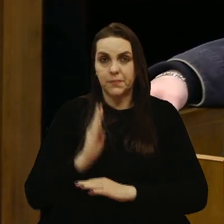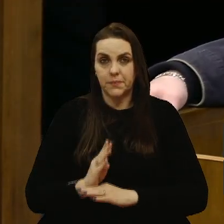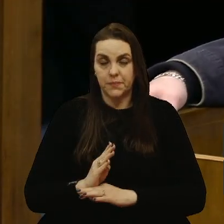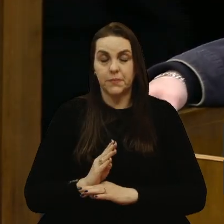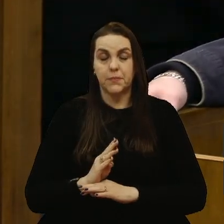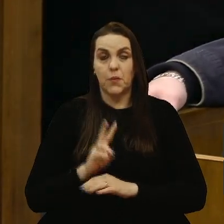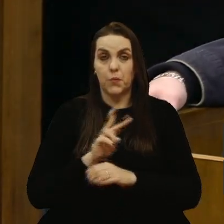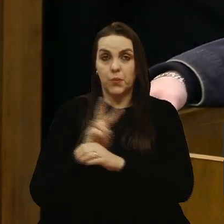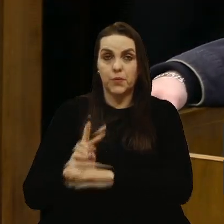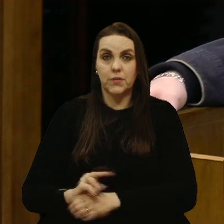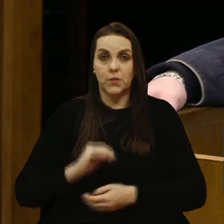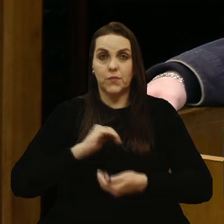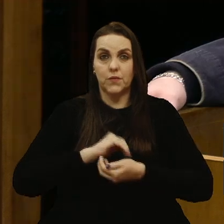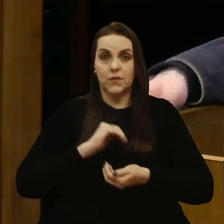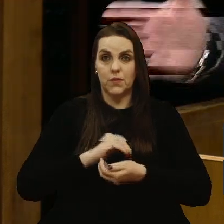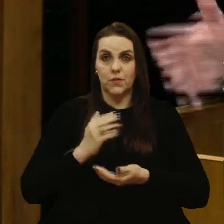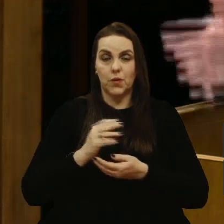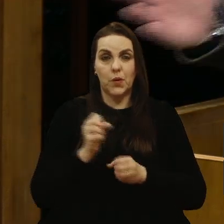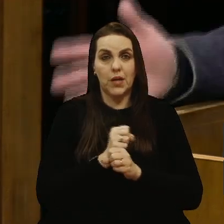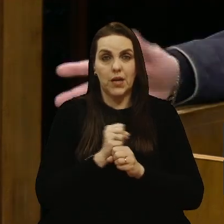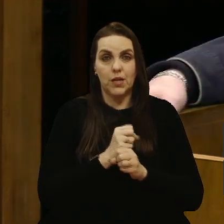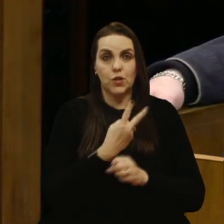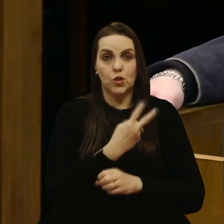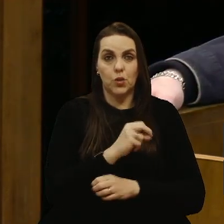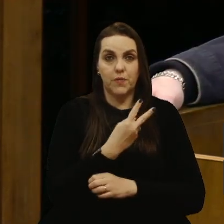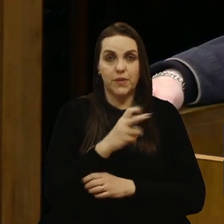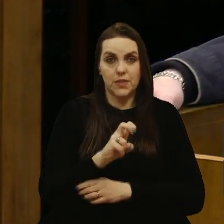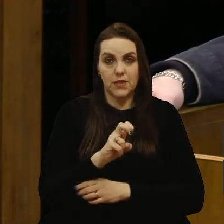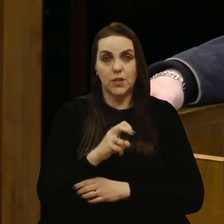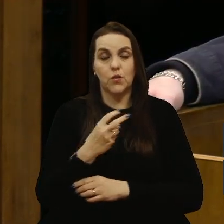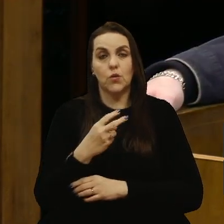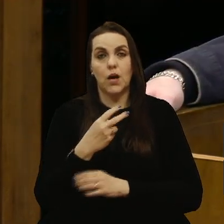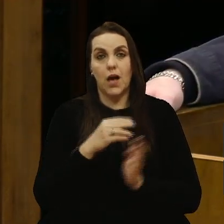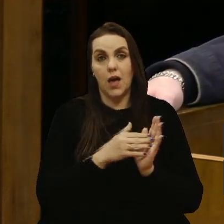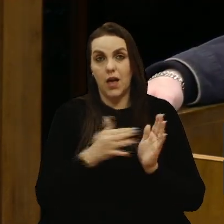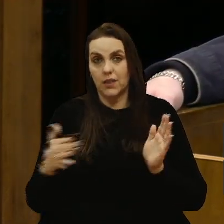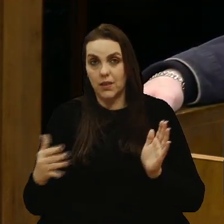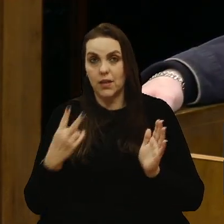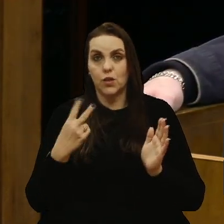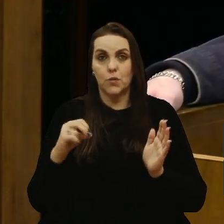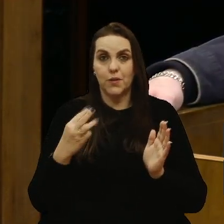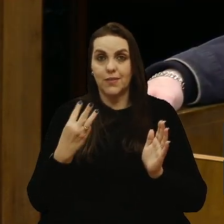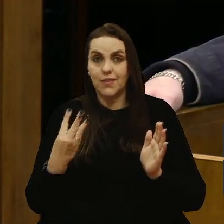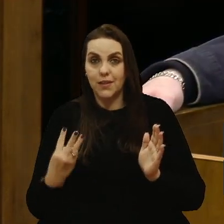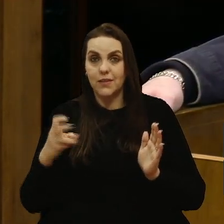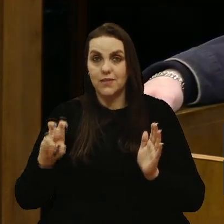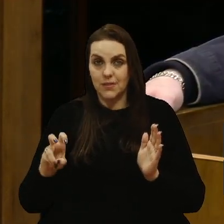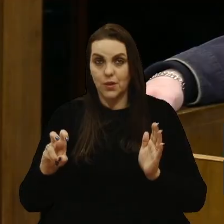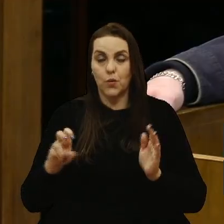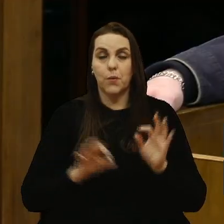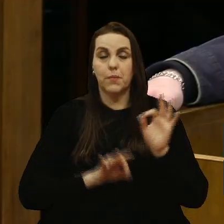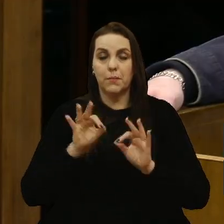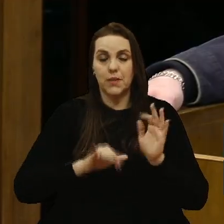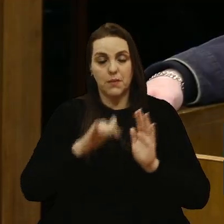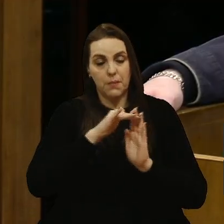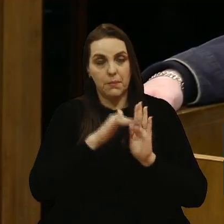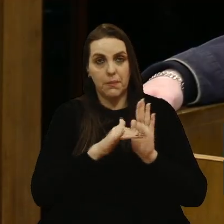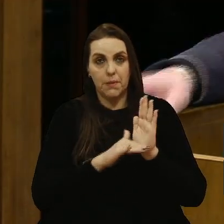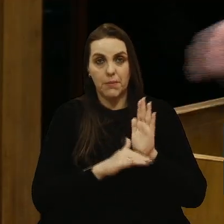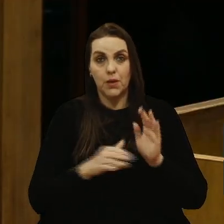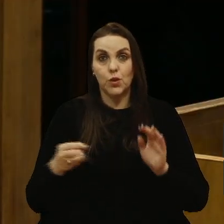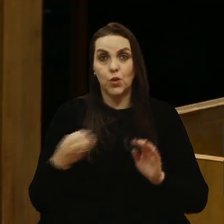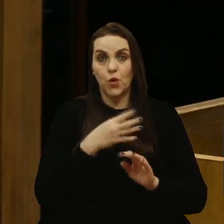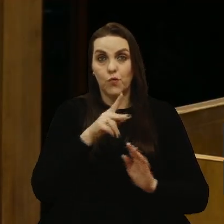Civil entre os anos de 2025 e 2035, preparação do cronograma de elaboração do novo